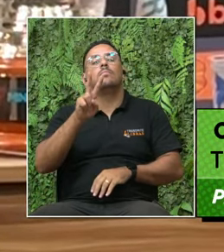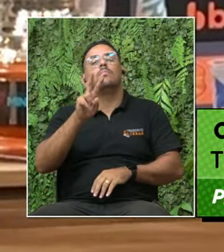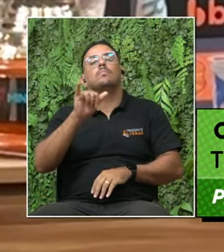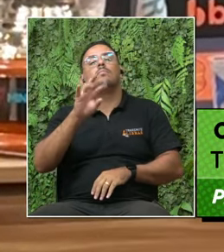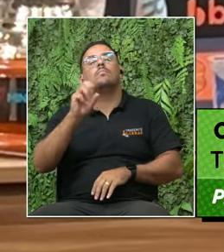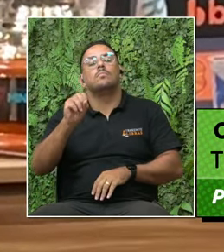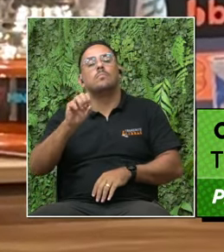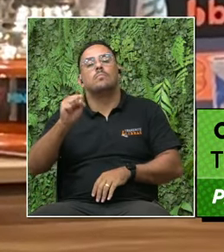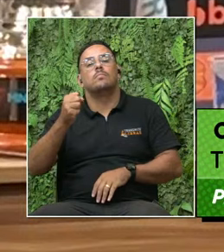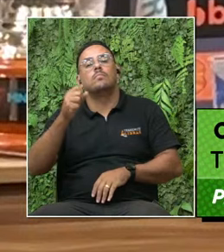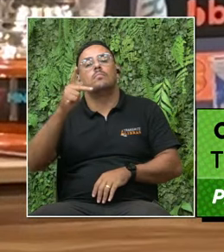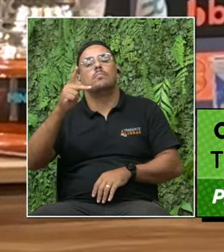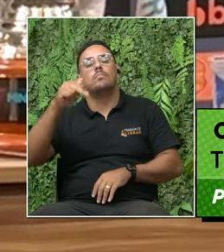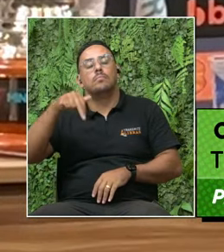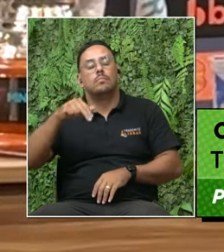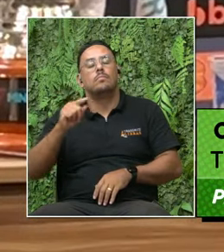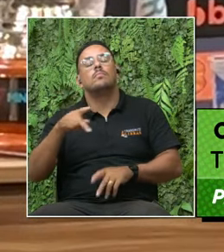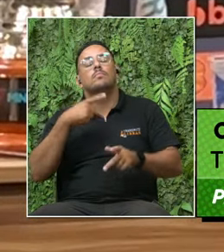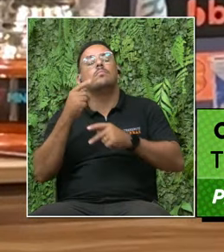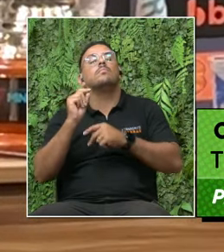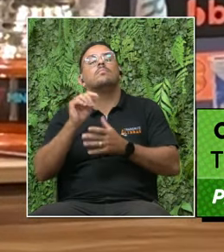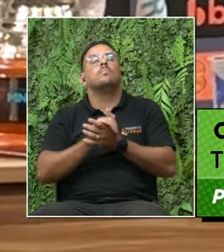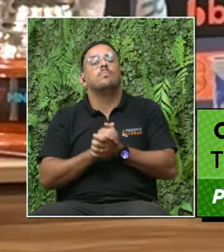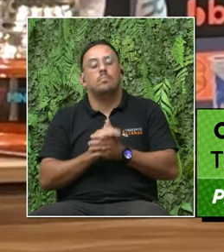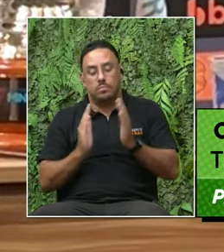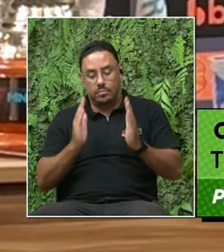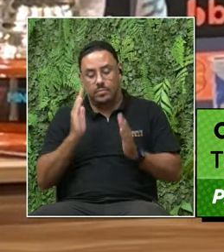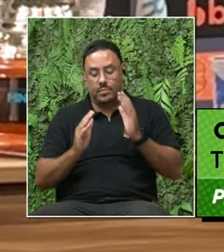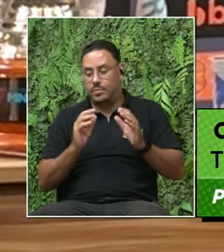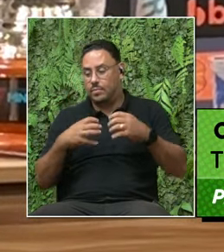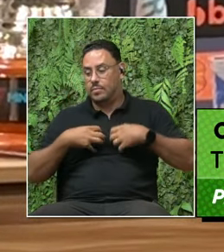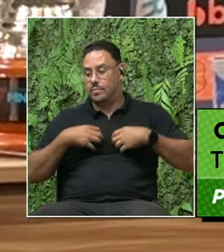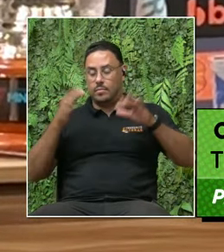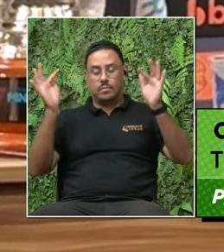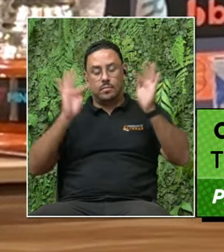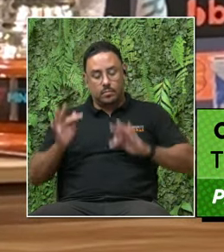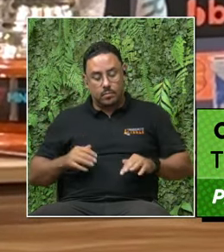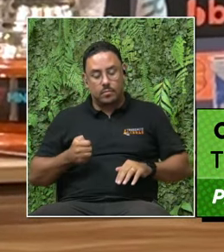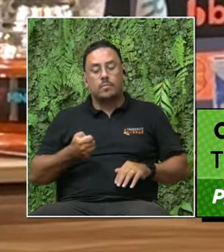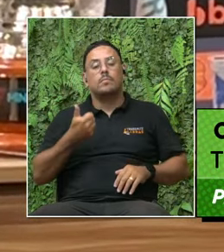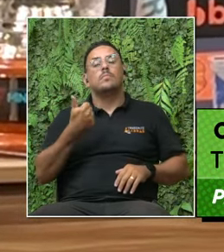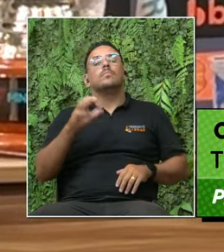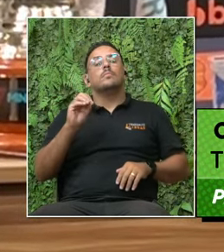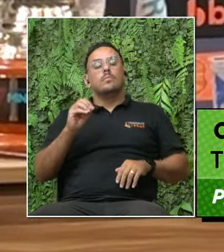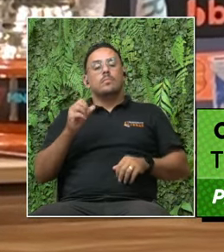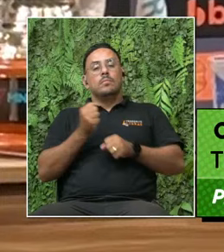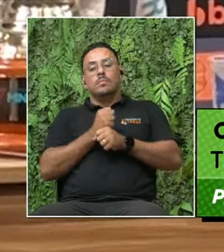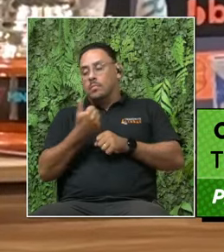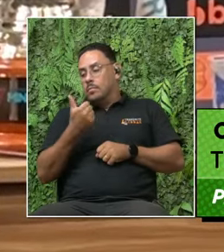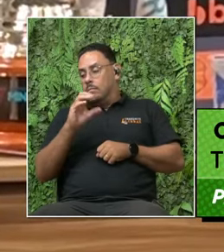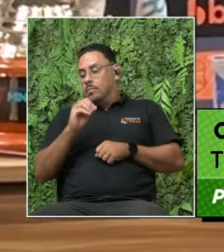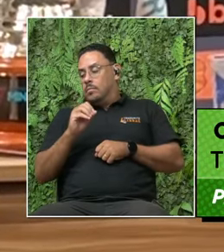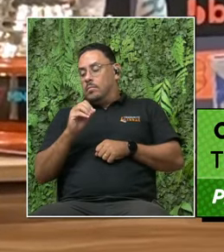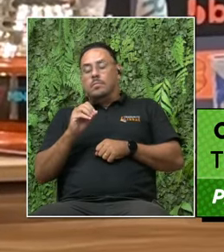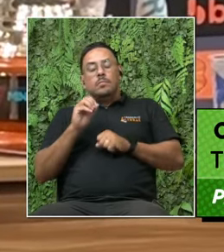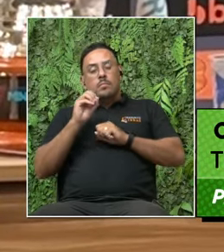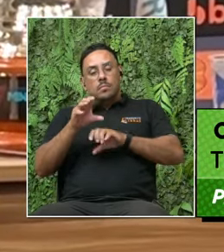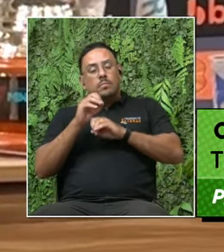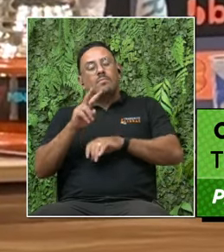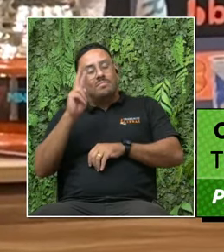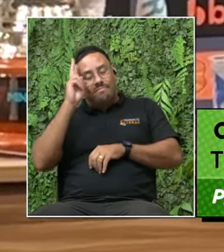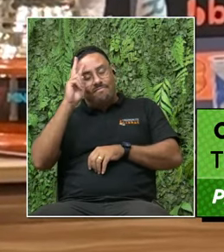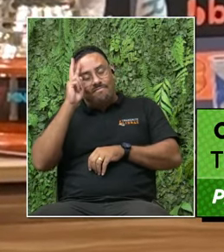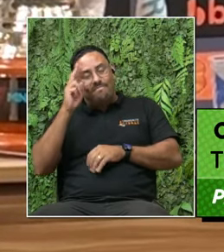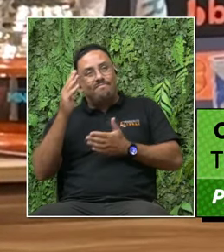e você falou muito sobre esse momento de felicidade você tem quase 10 anos como treinador se lembra você se